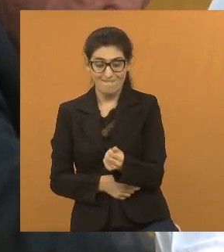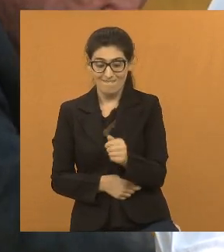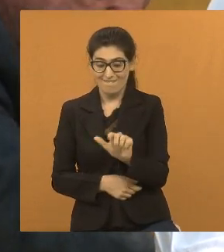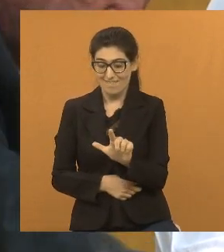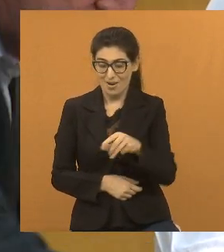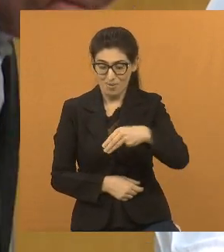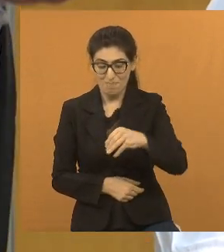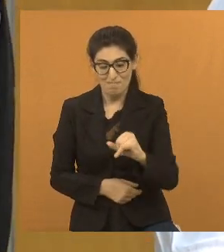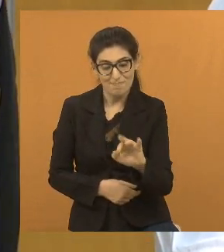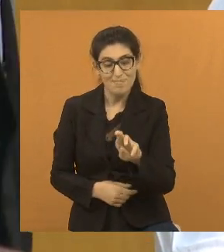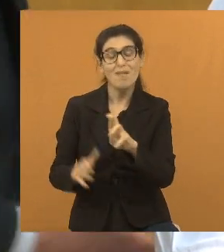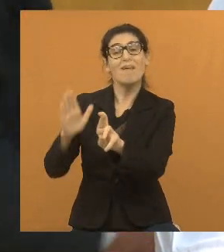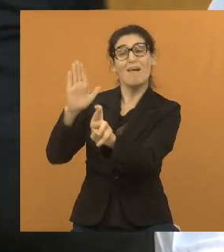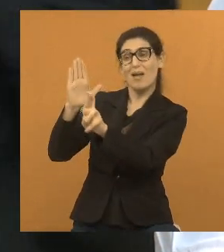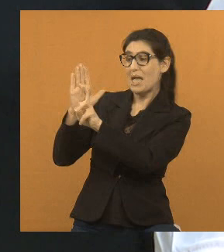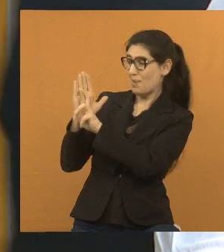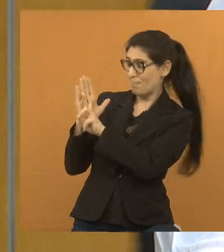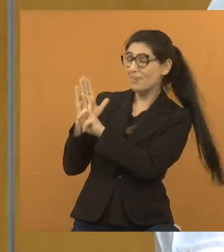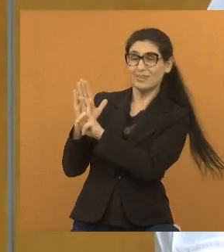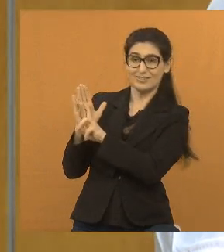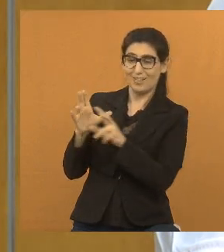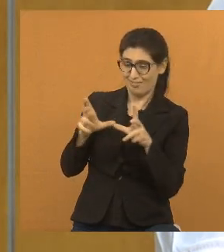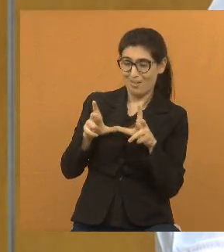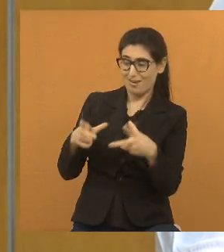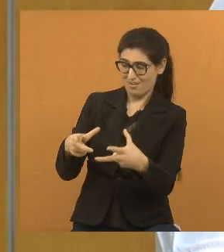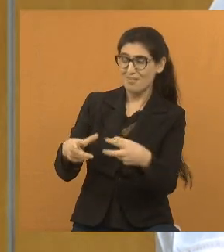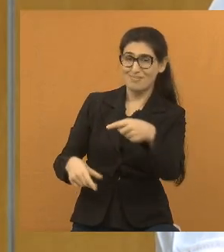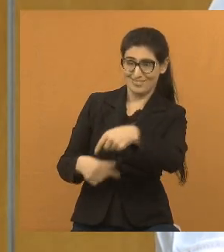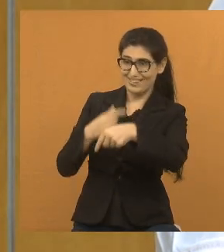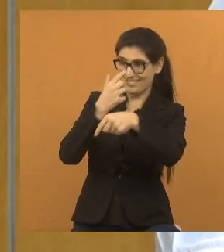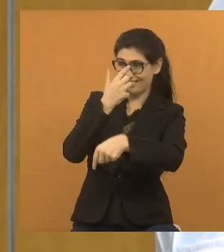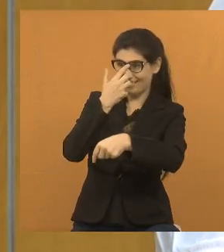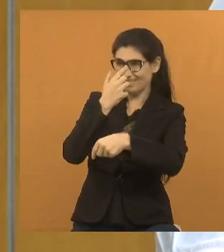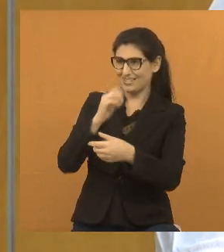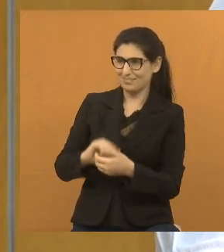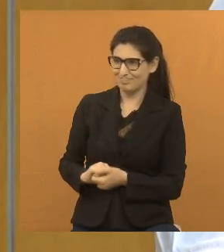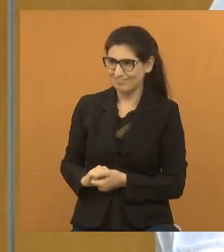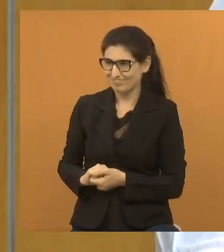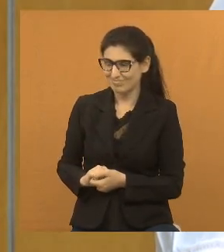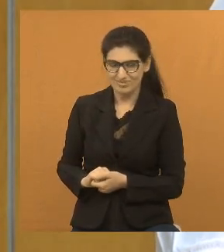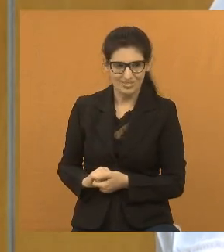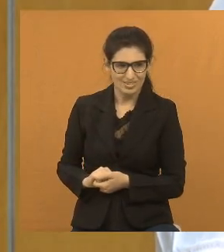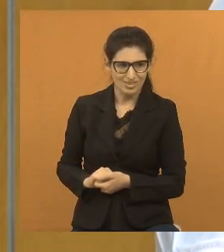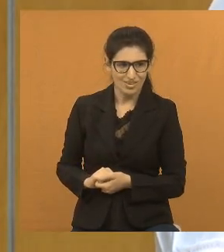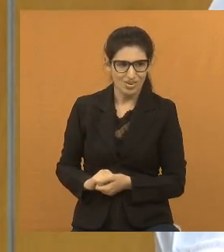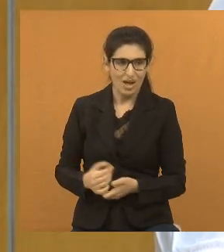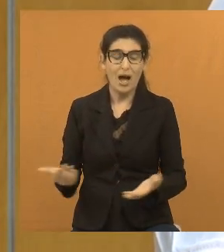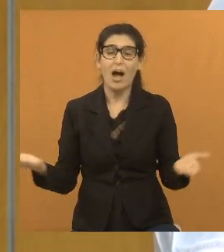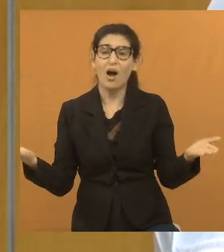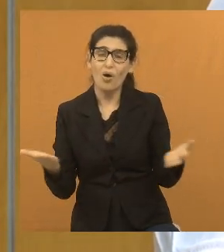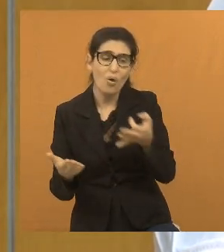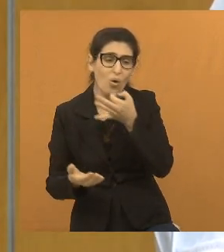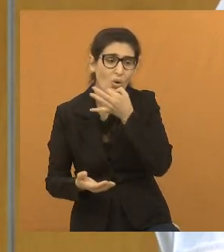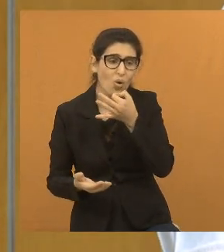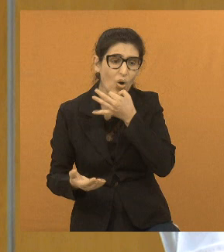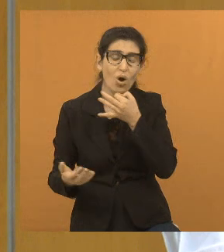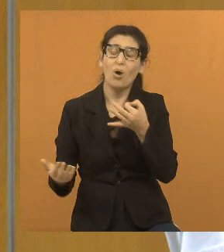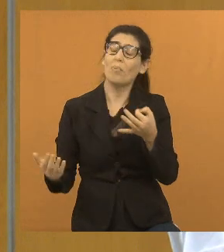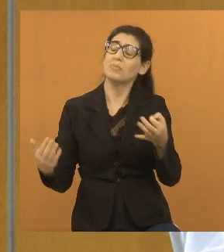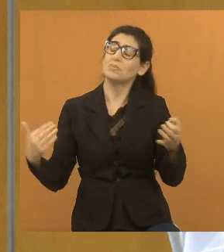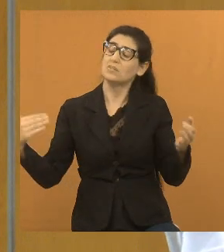que representa a presidente dessa casa, por ter cedido esse espaço para essa última audiência